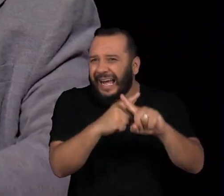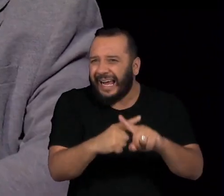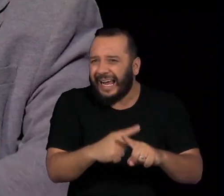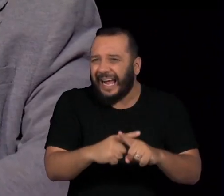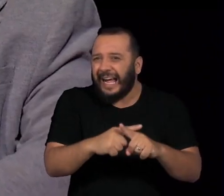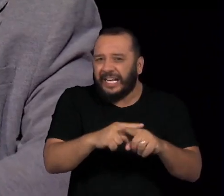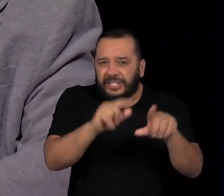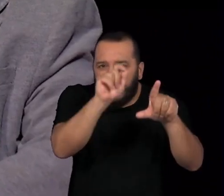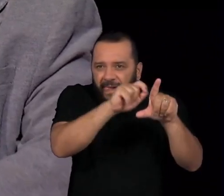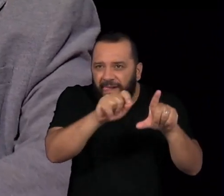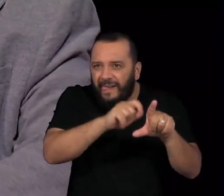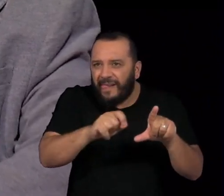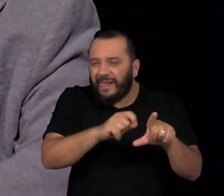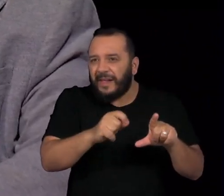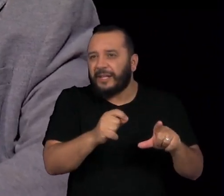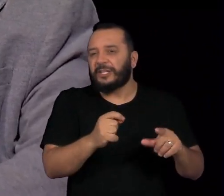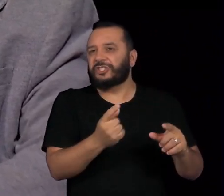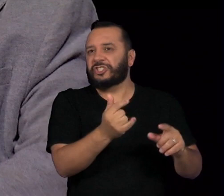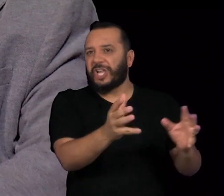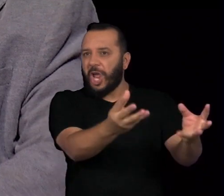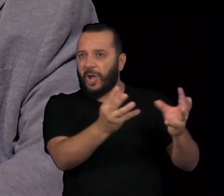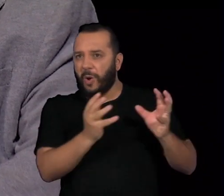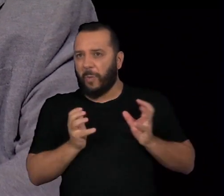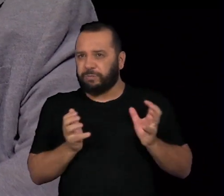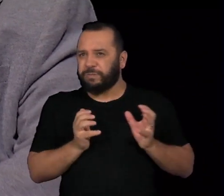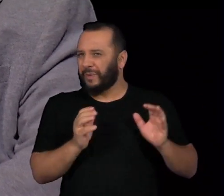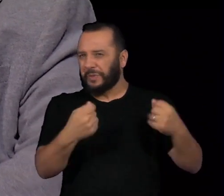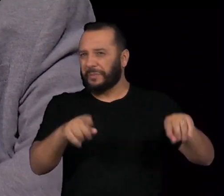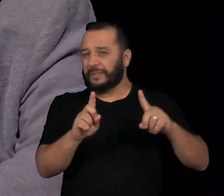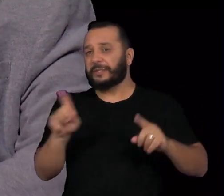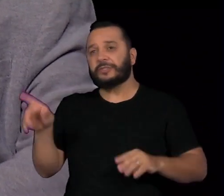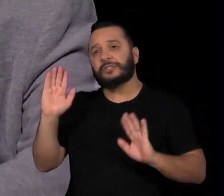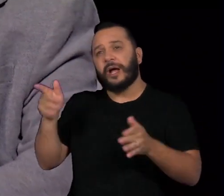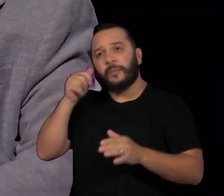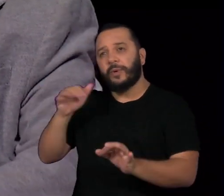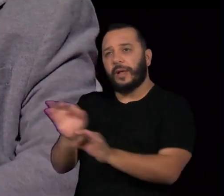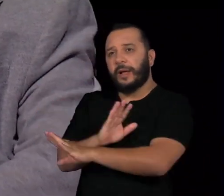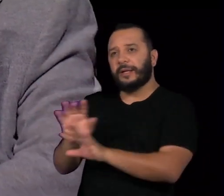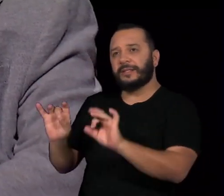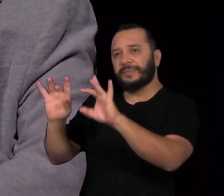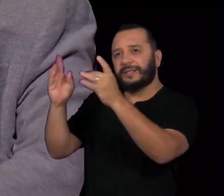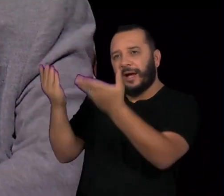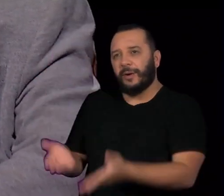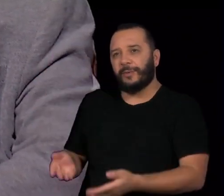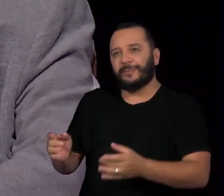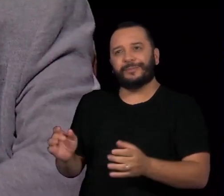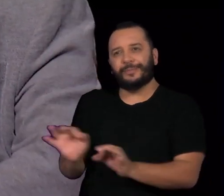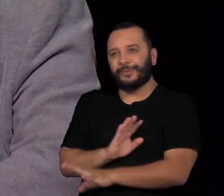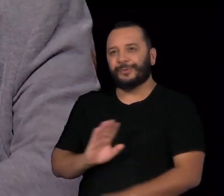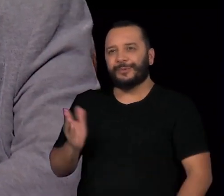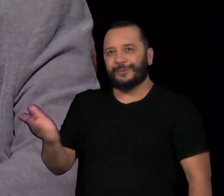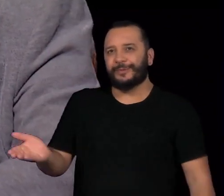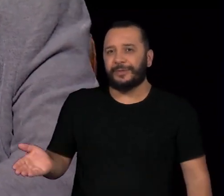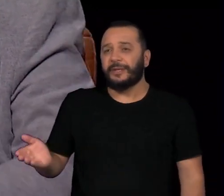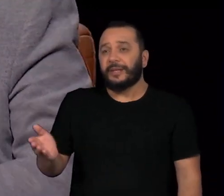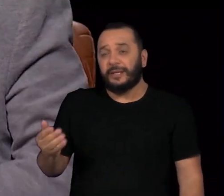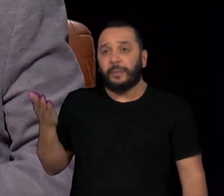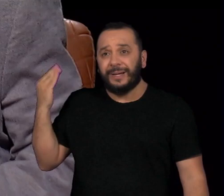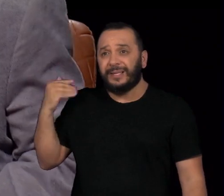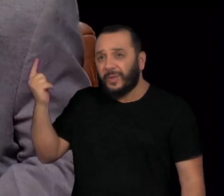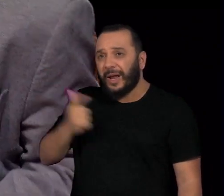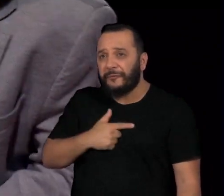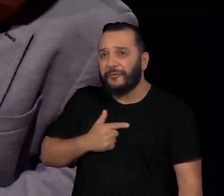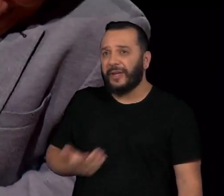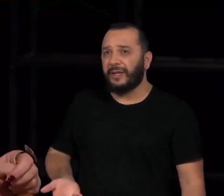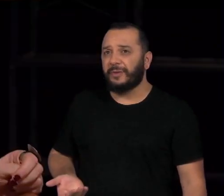né preende rapaz foi muita sorte na minha vida eu consegui mesmo e eu era feio quer di Ainda sou